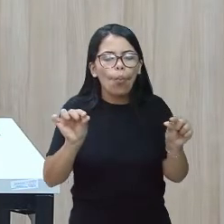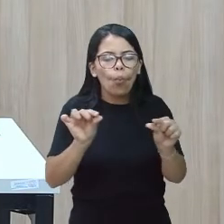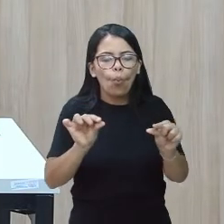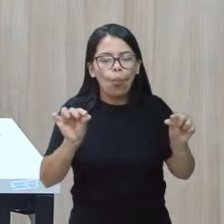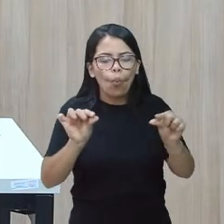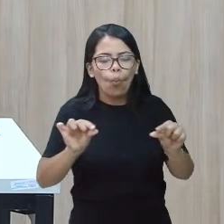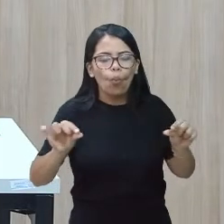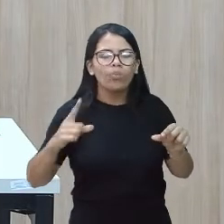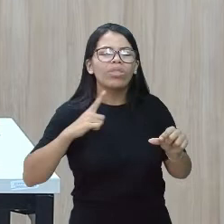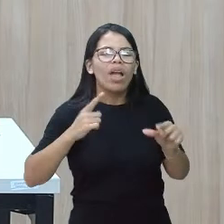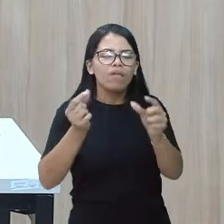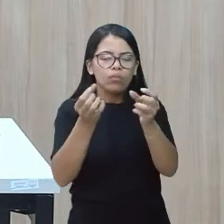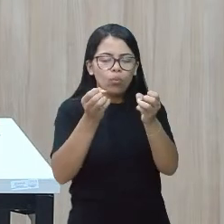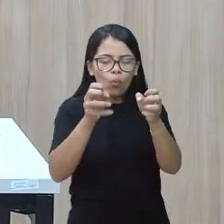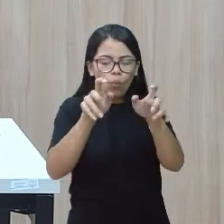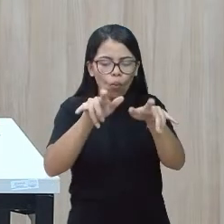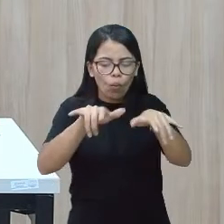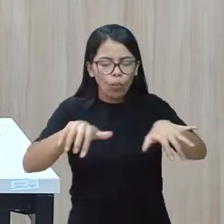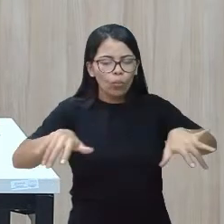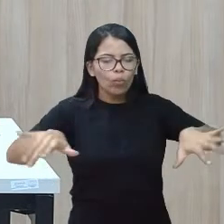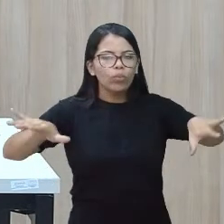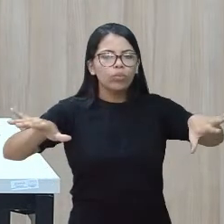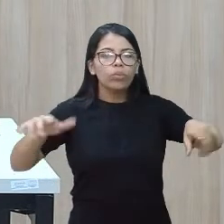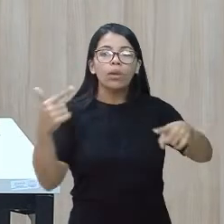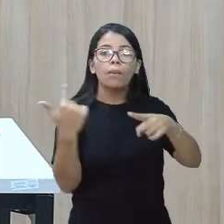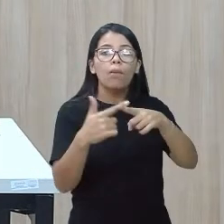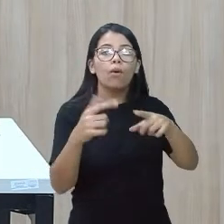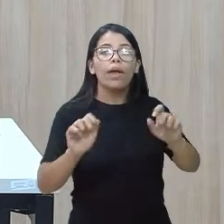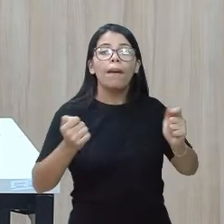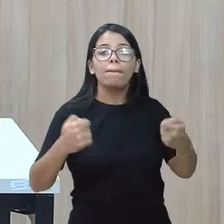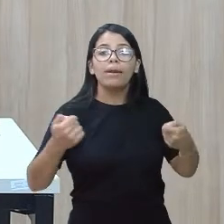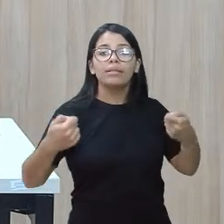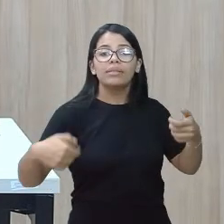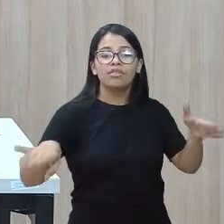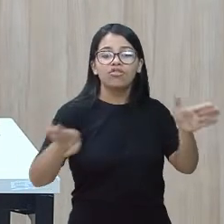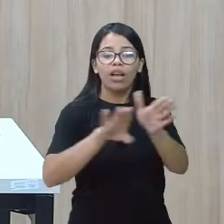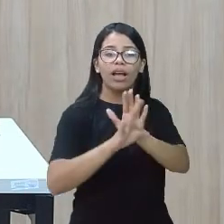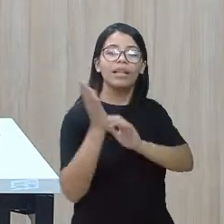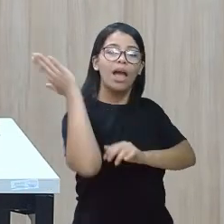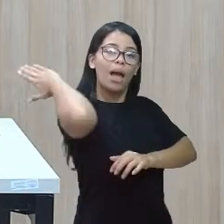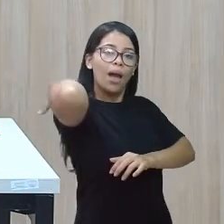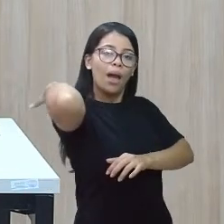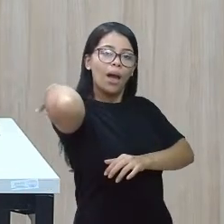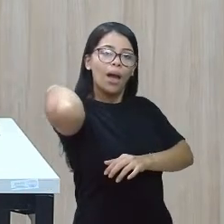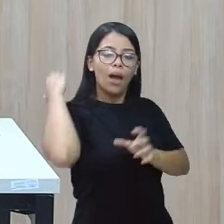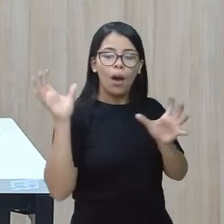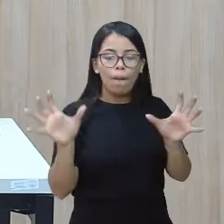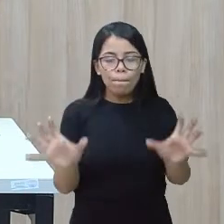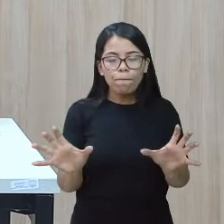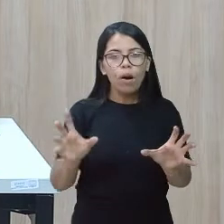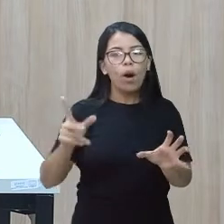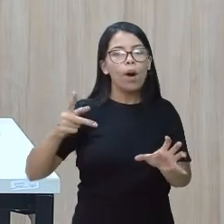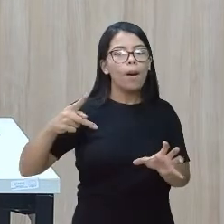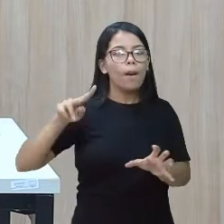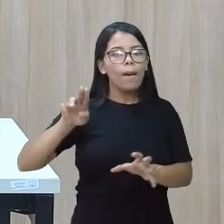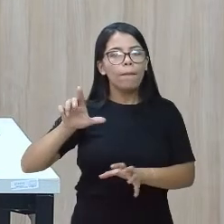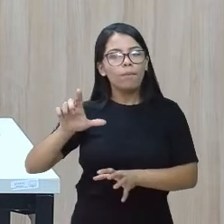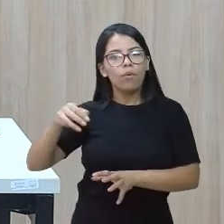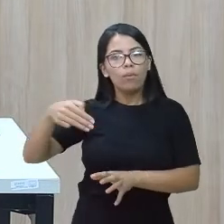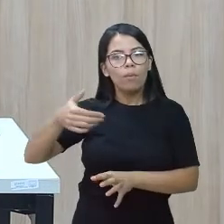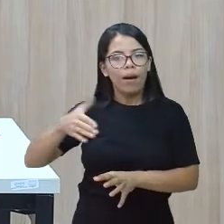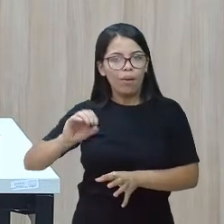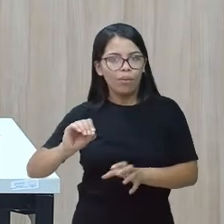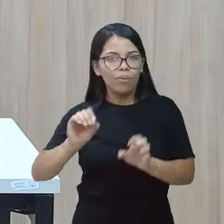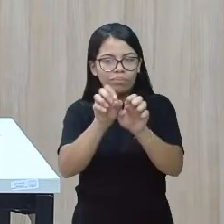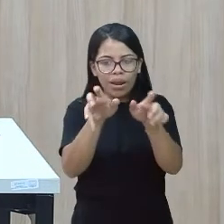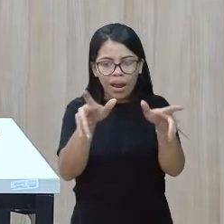ramificação. Por quê? Porque vão ter que chegar a 2 pulmões. Por isso aí a ramificação. O que é que nós temos